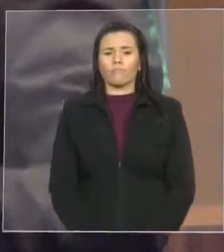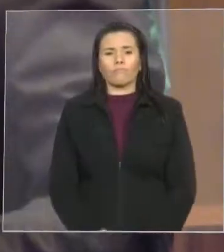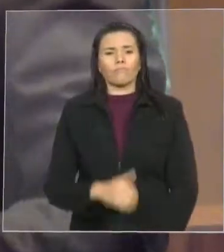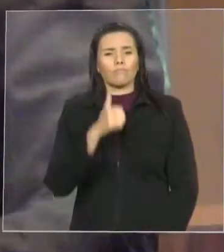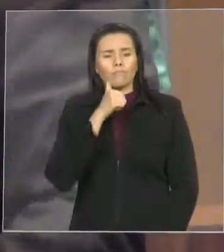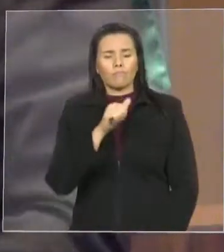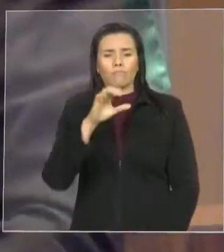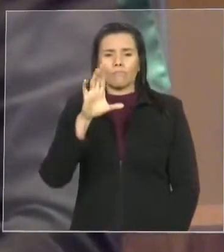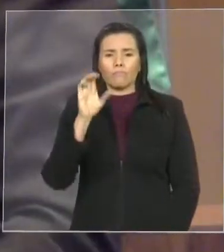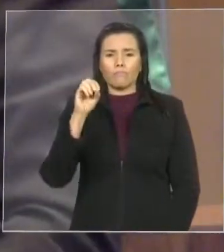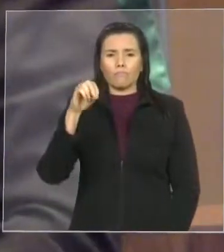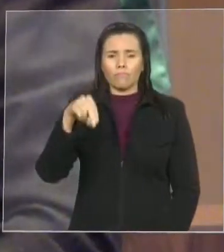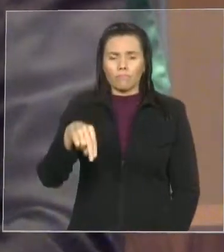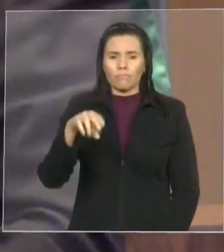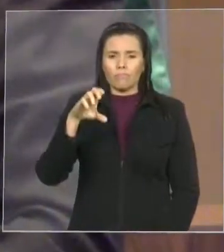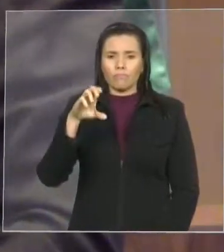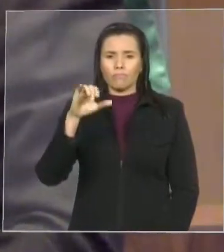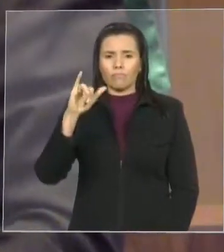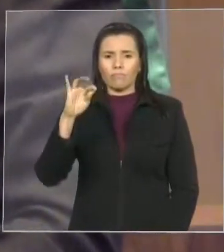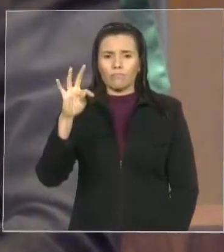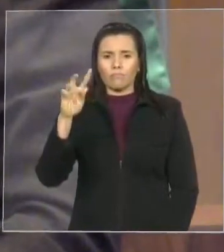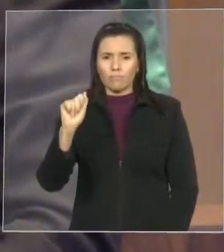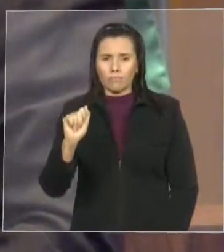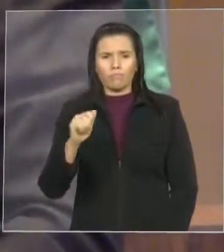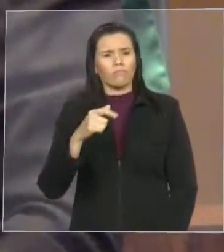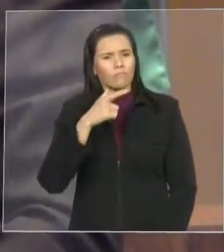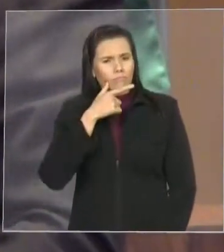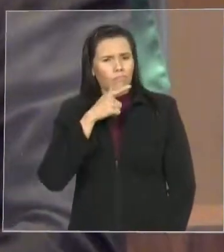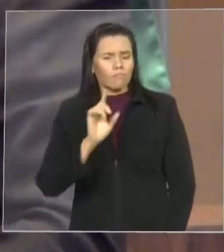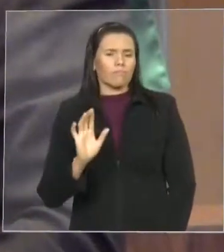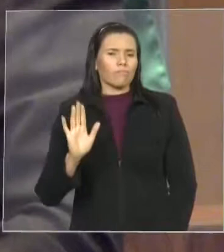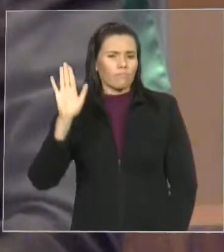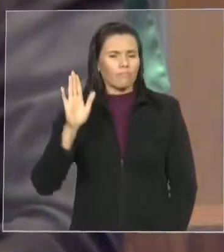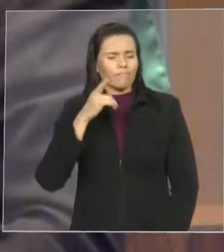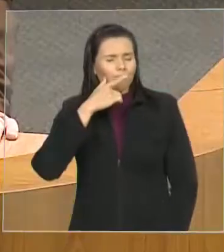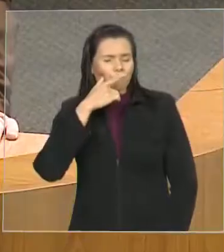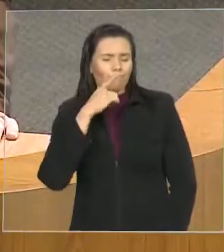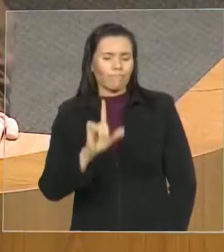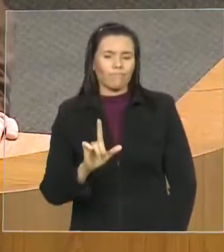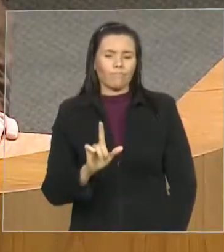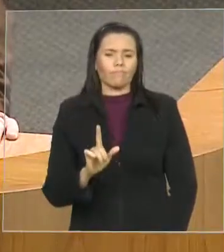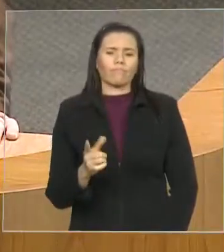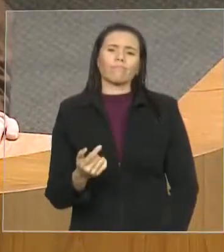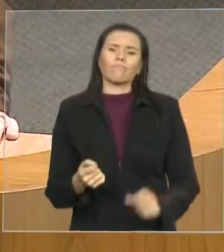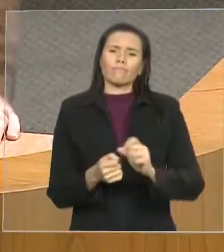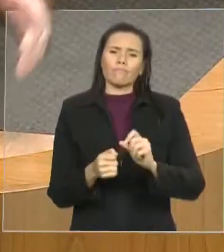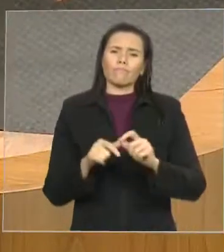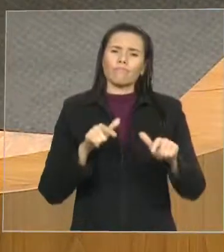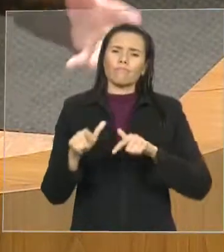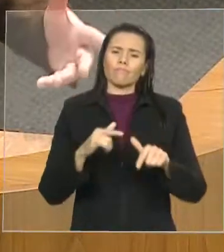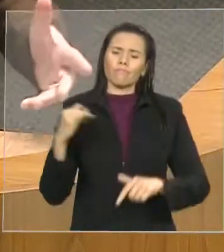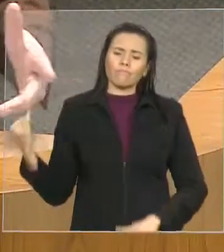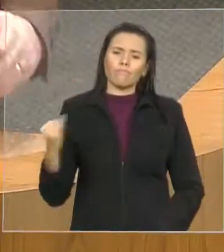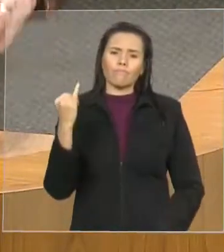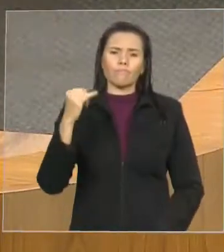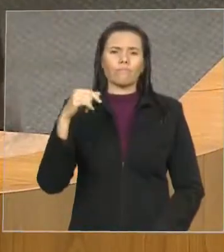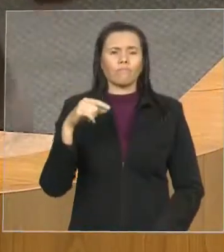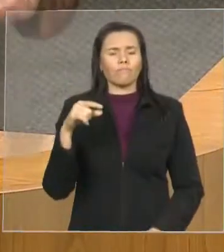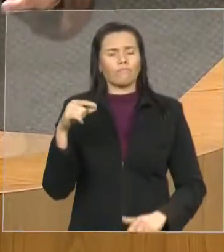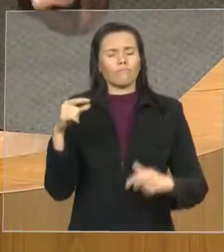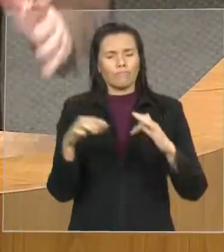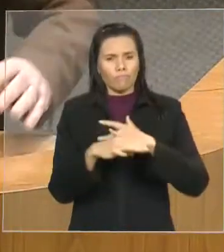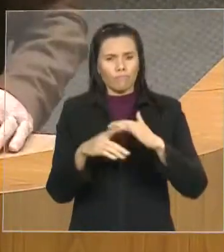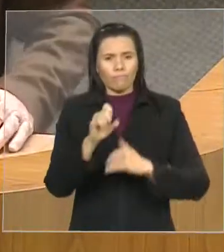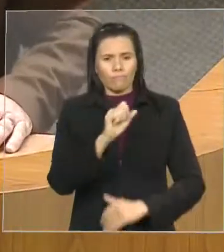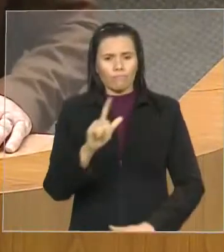forma brilhante e que desenvolve um trabalho importante nesta cidade. Um trabalho social da